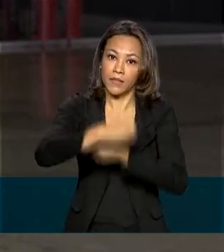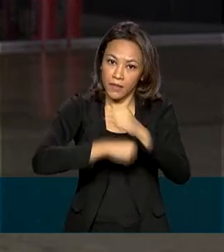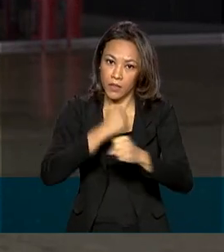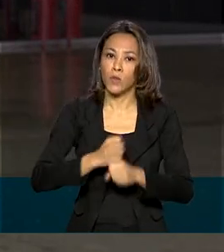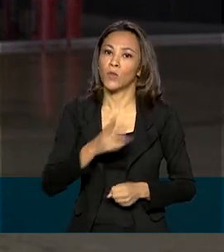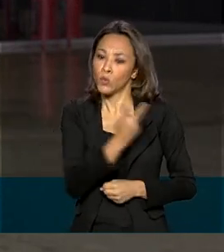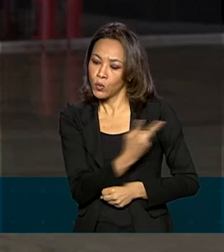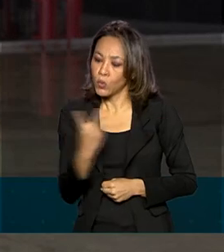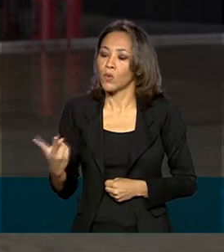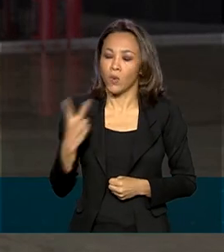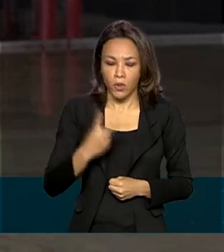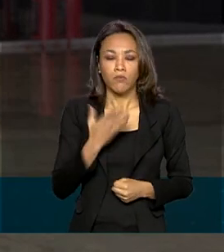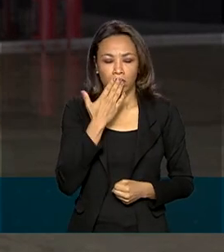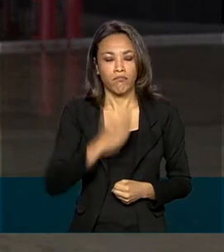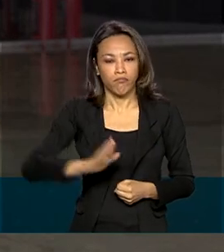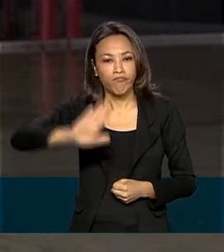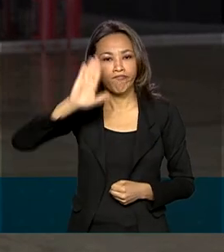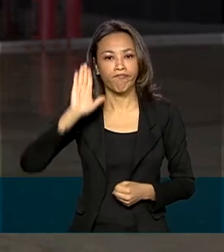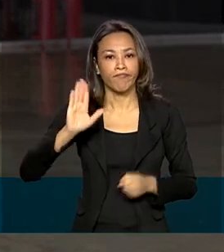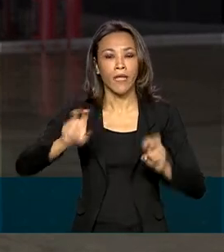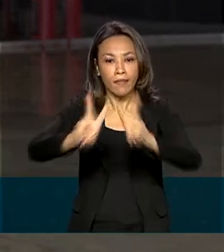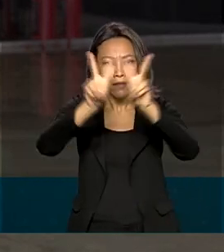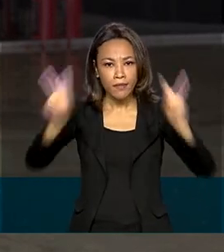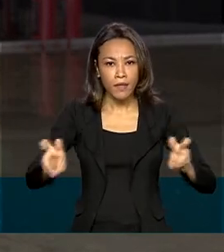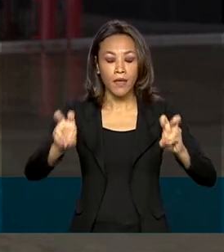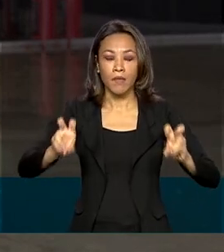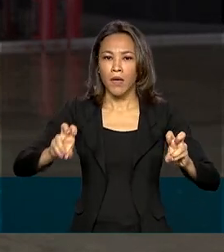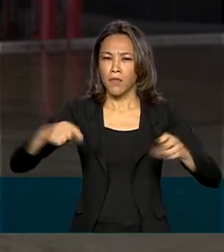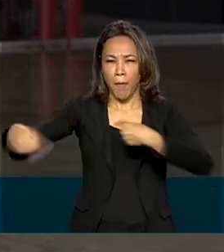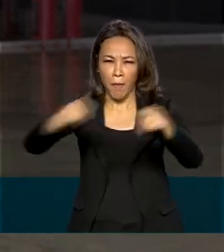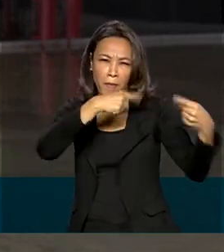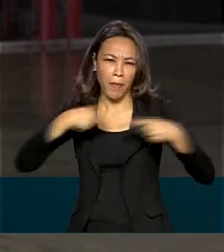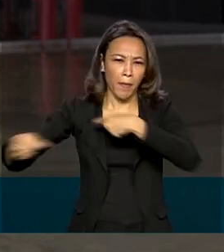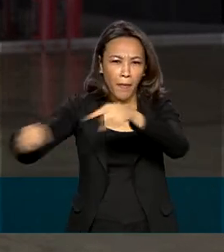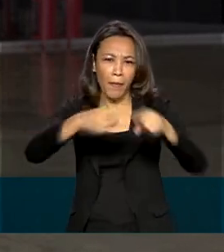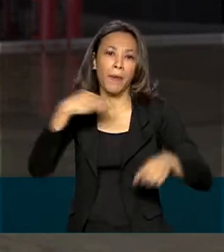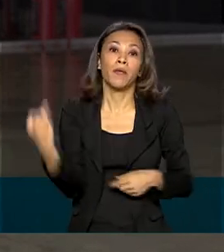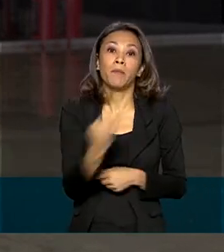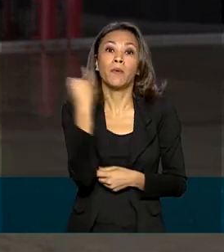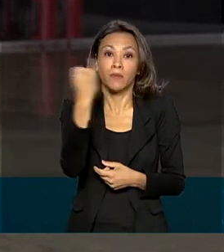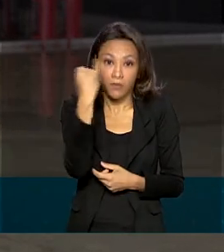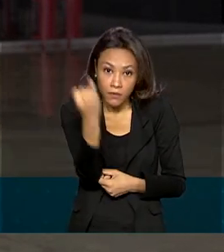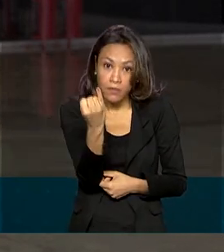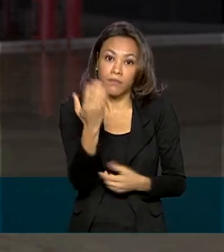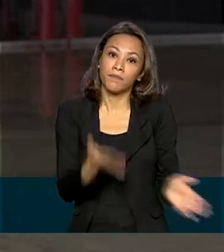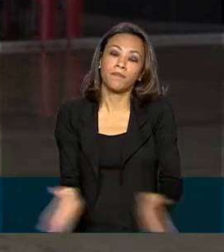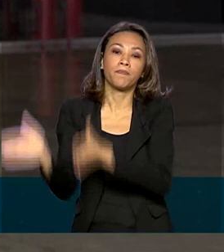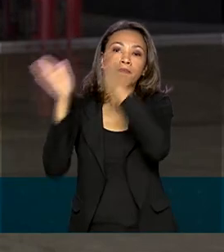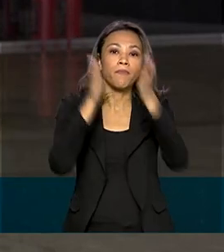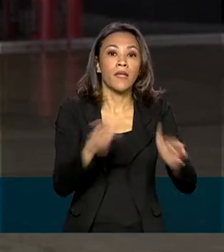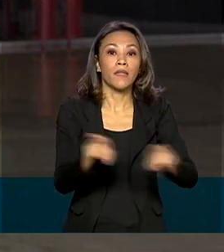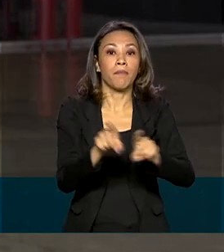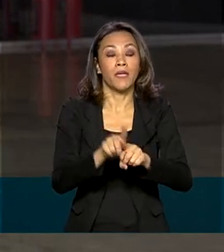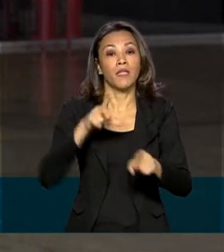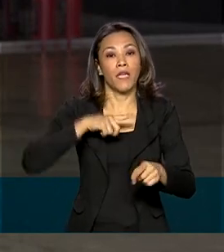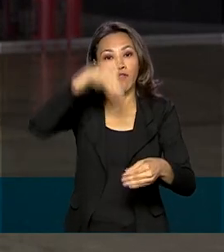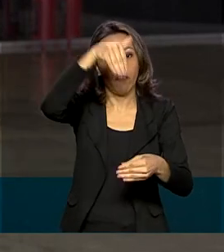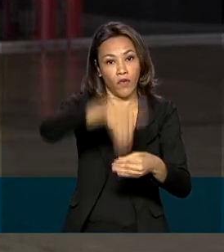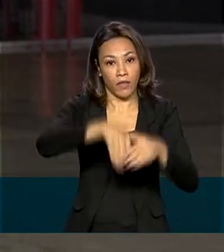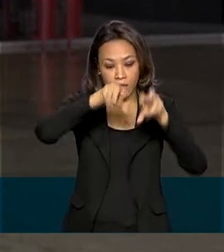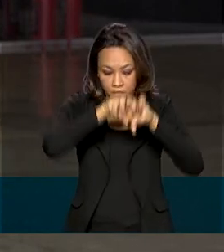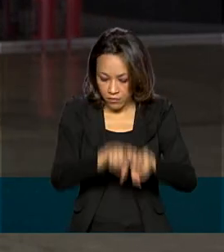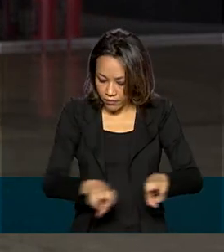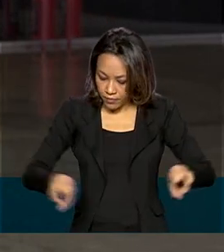a colocar em discussão as faltas consideradas prioritárias Além disso teve eleição da mesa diretora